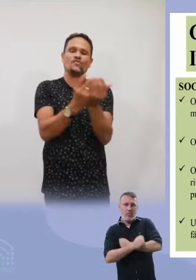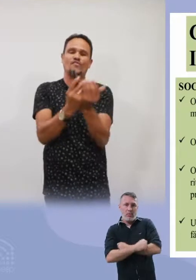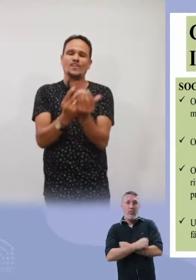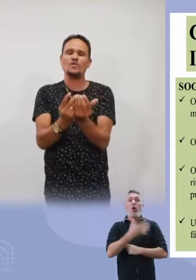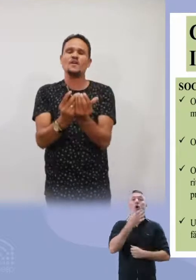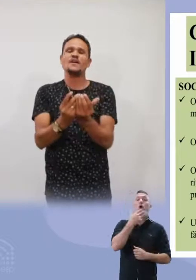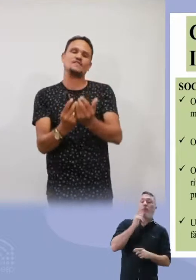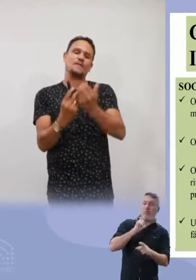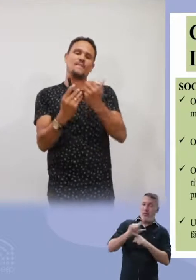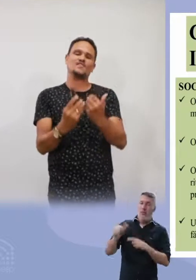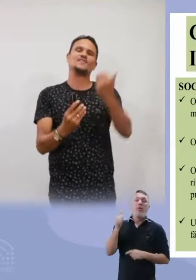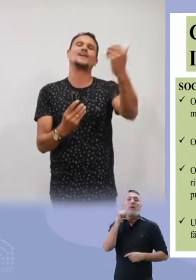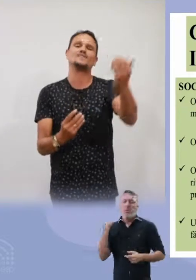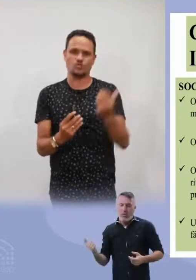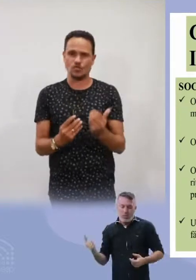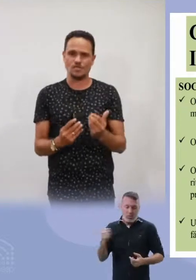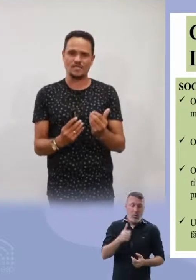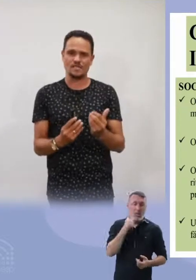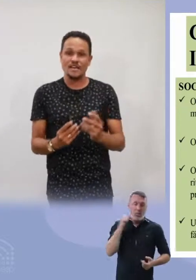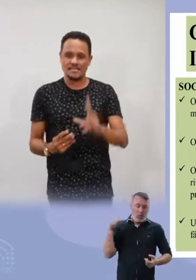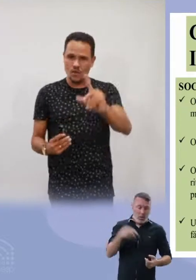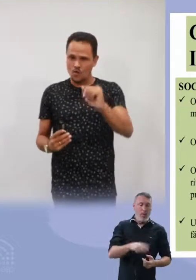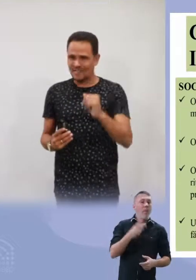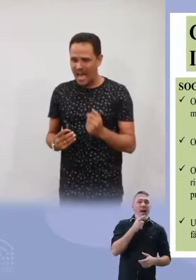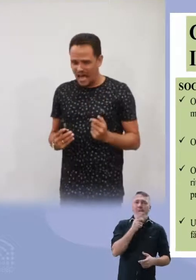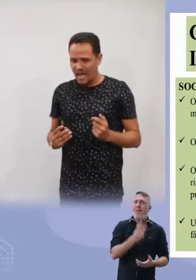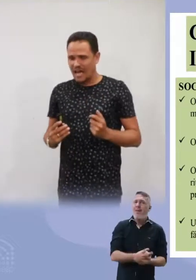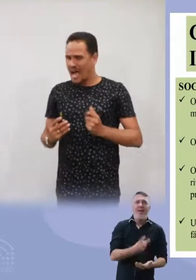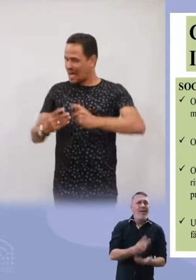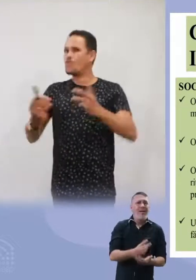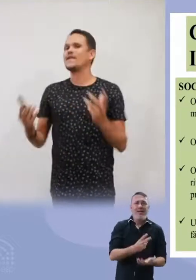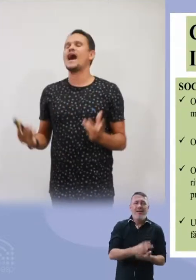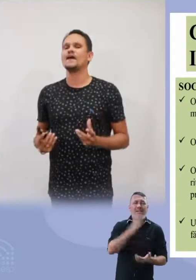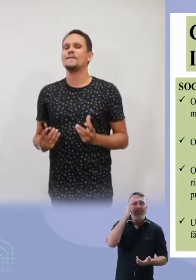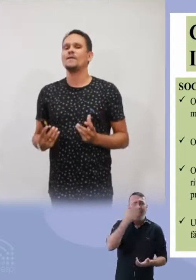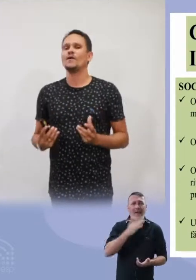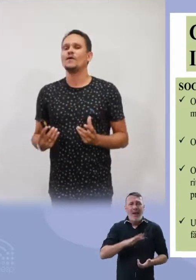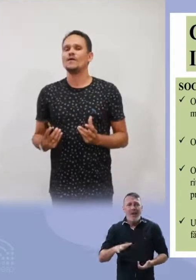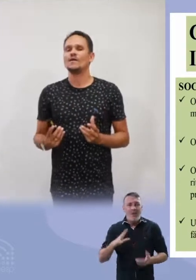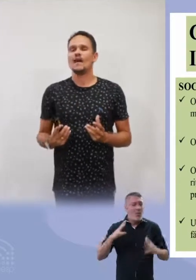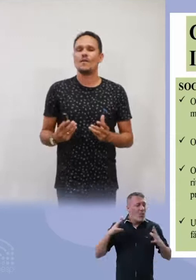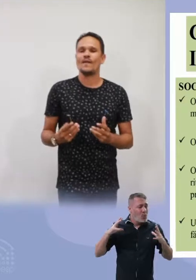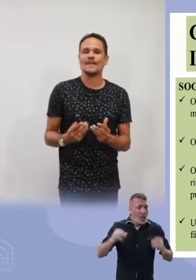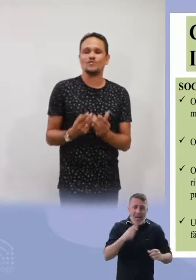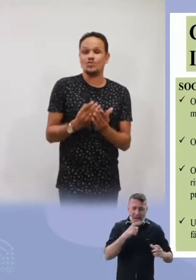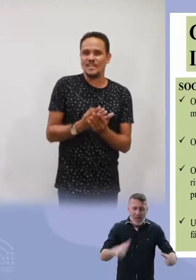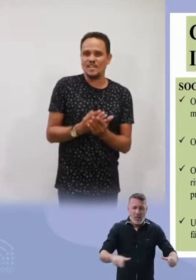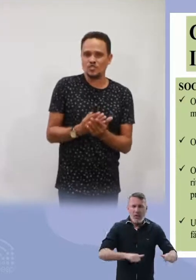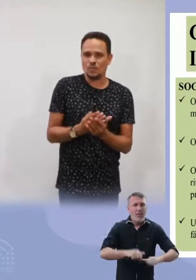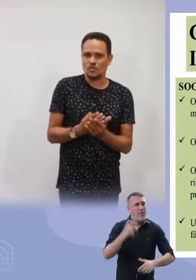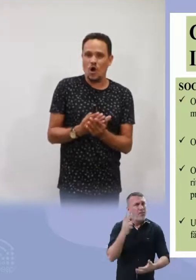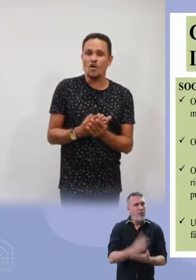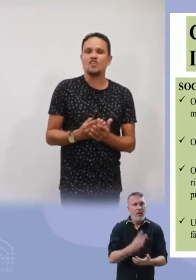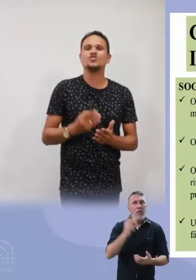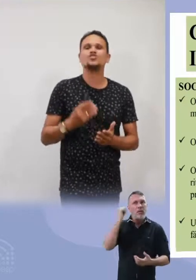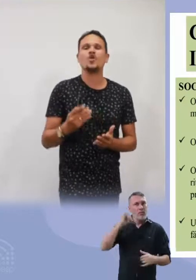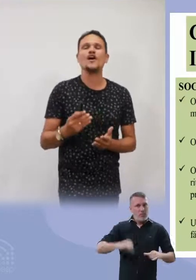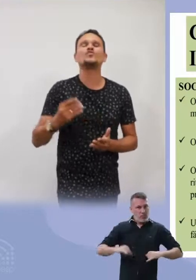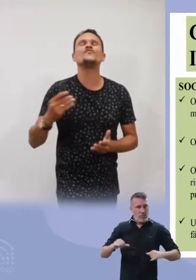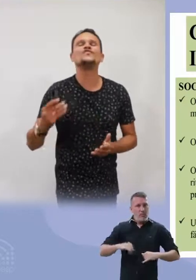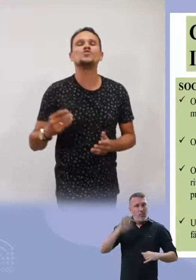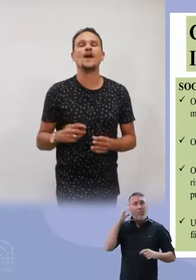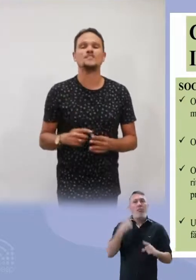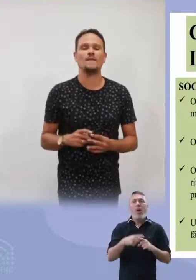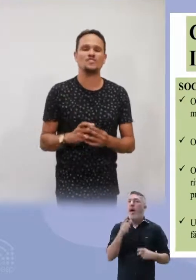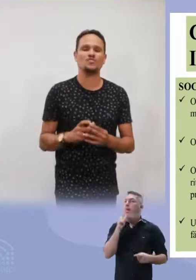um indivíduo que dependia daquelas indústrias. Sem contar a carga horária. Carga horária, no início, pessoal,